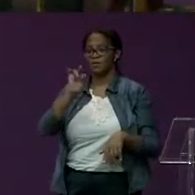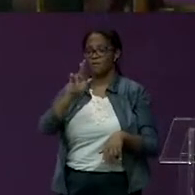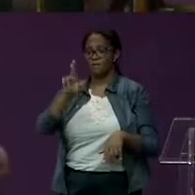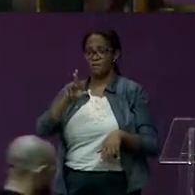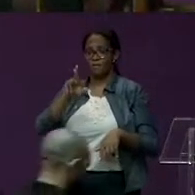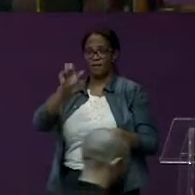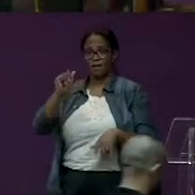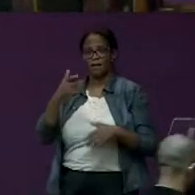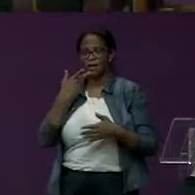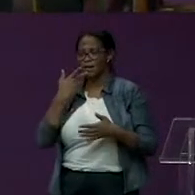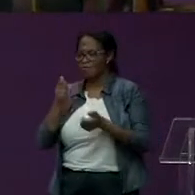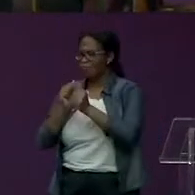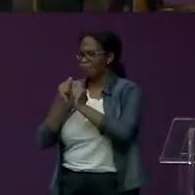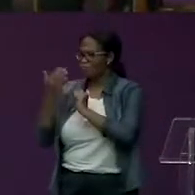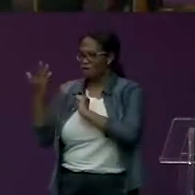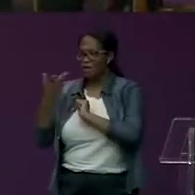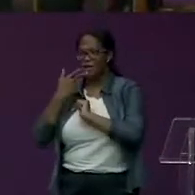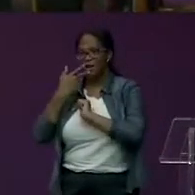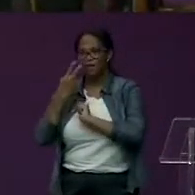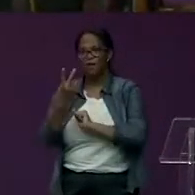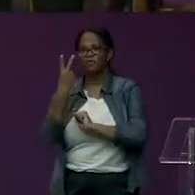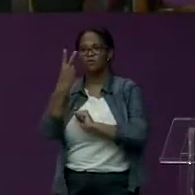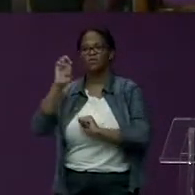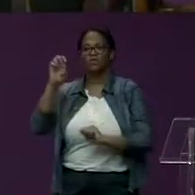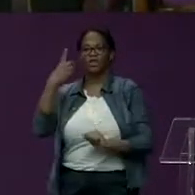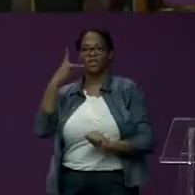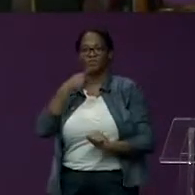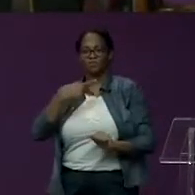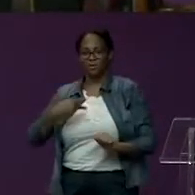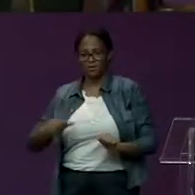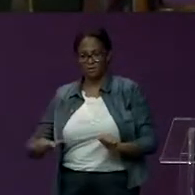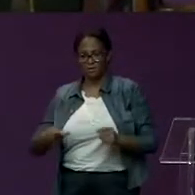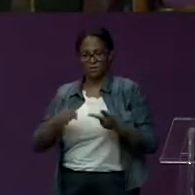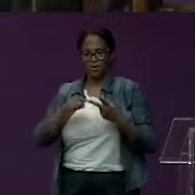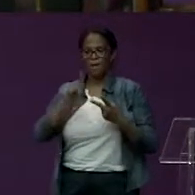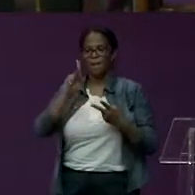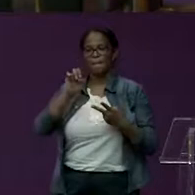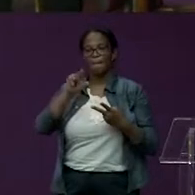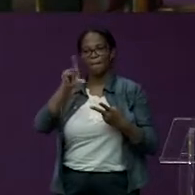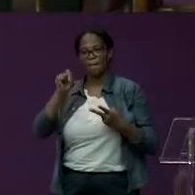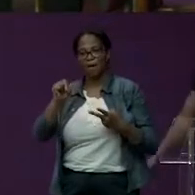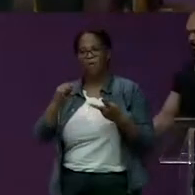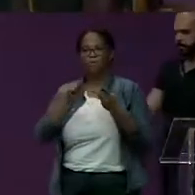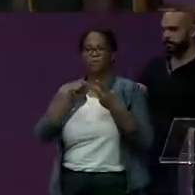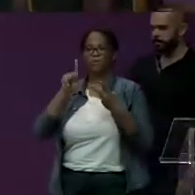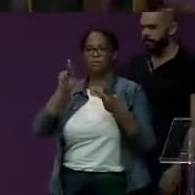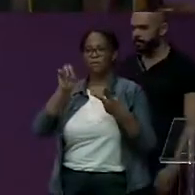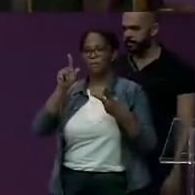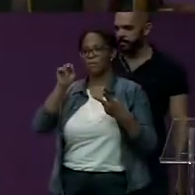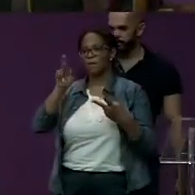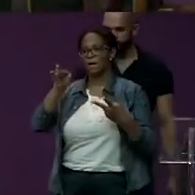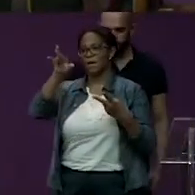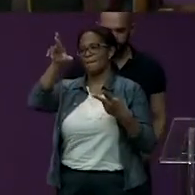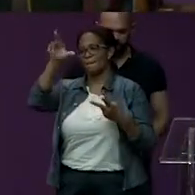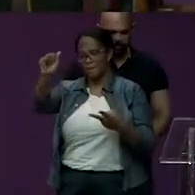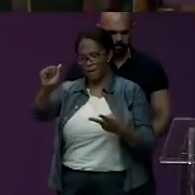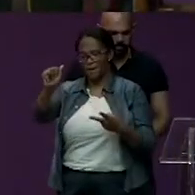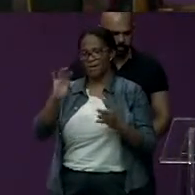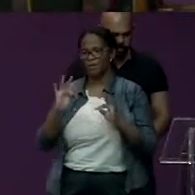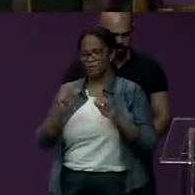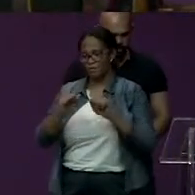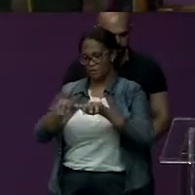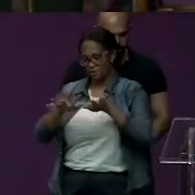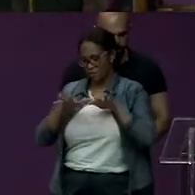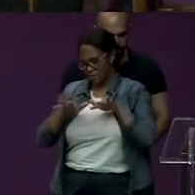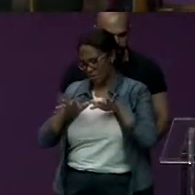Fernando Ferreira, mencionar nossos dois ex-presidentes, Paulo Buz, Paulo Gadelha, todos que estão aqui, mas eu acho que o